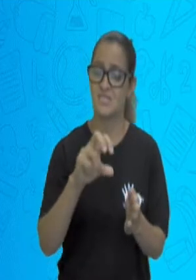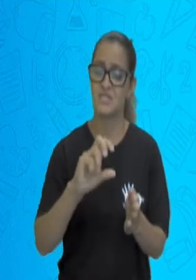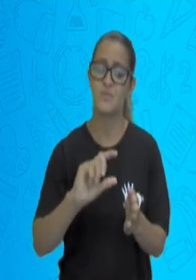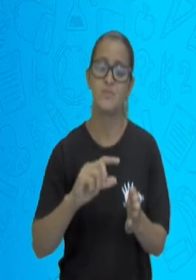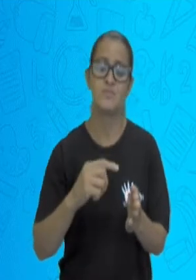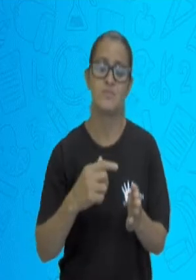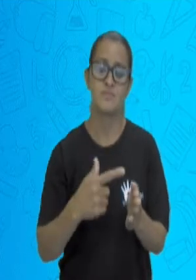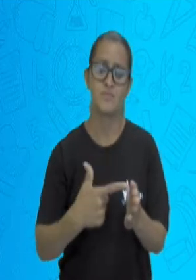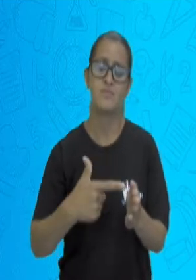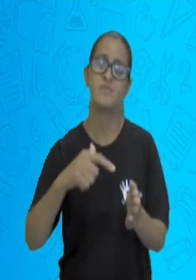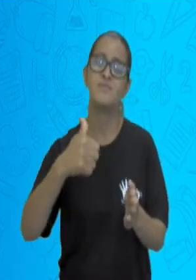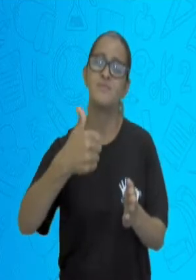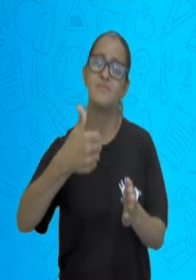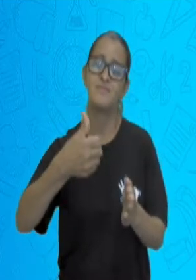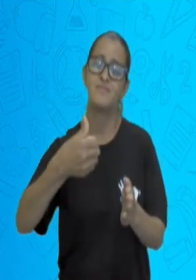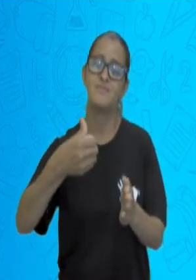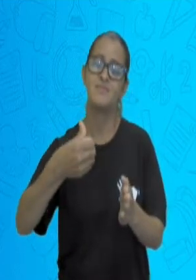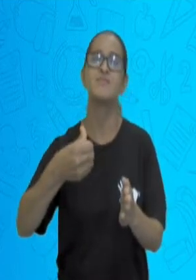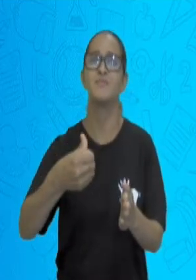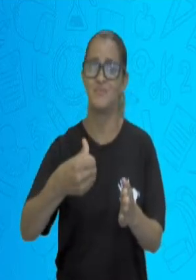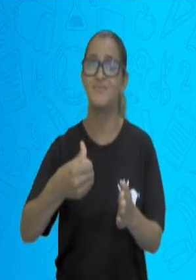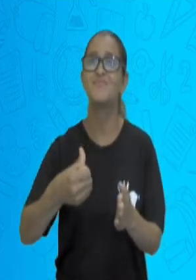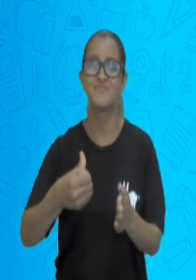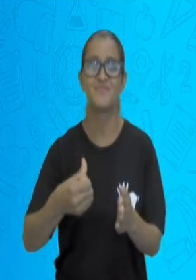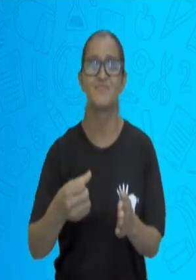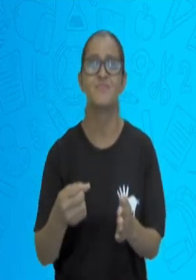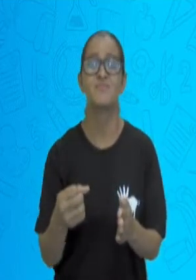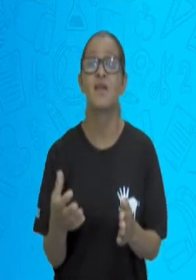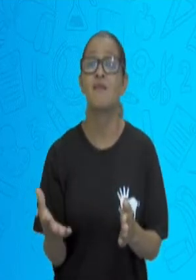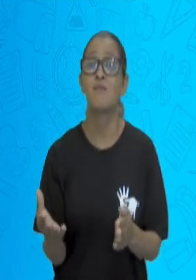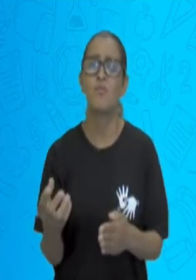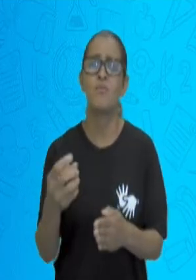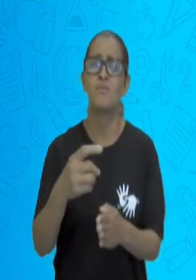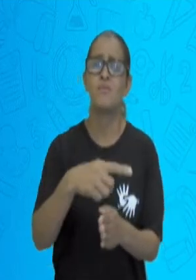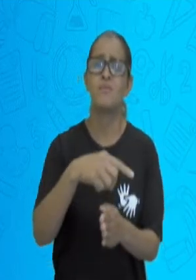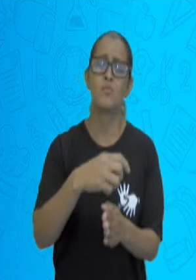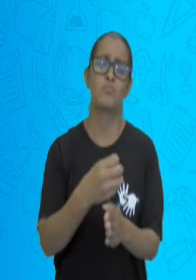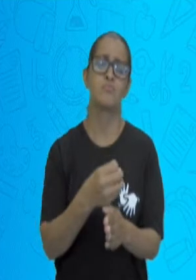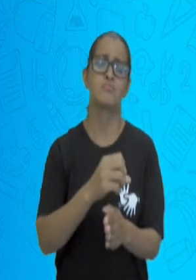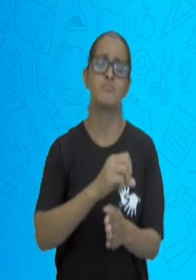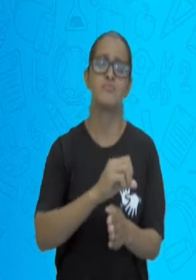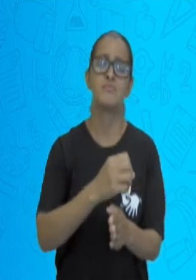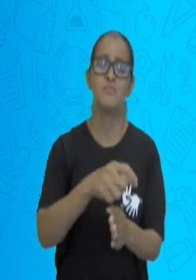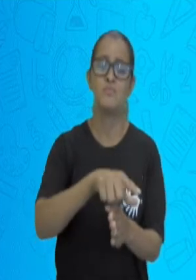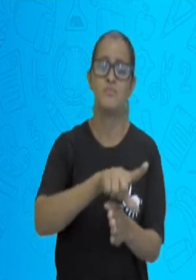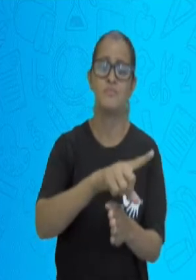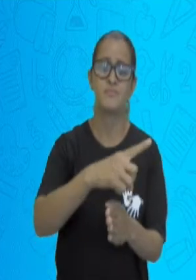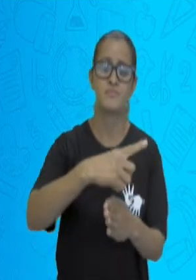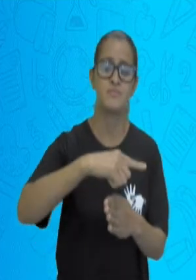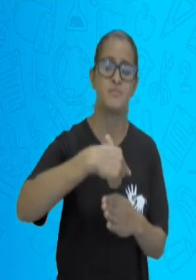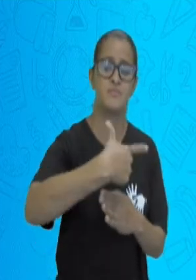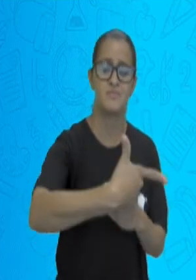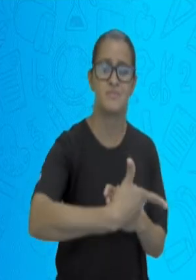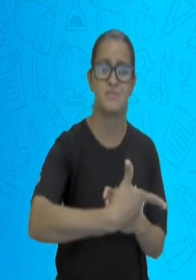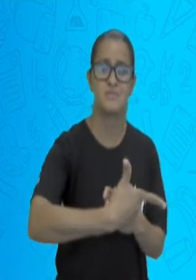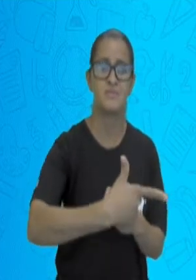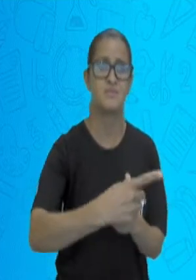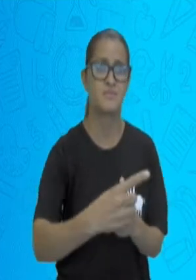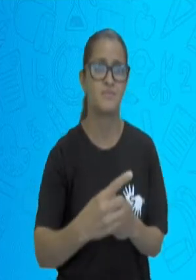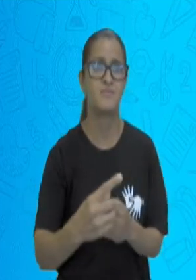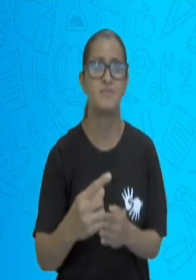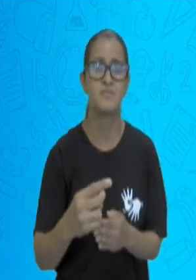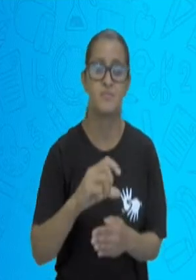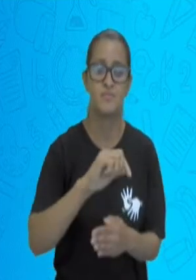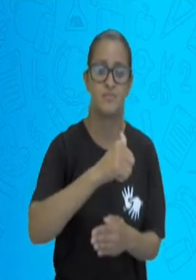26. Qual é o número que vem antes do 18? Nós temos o